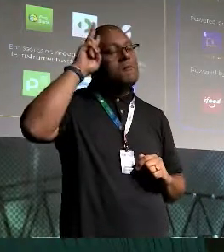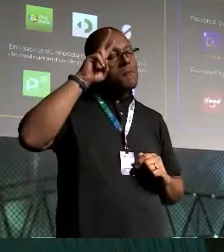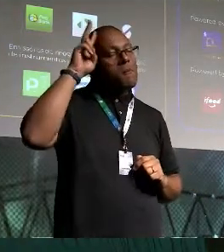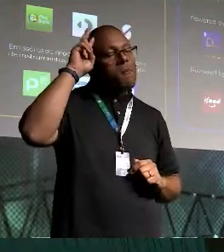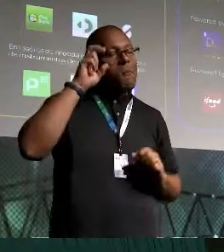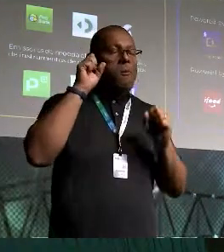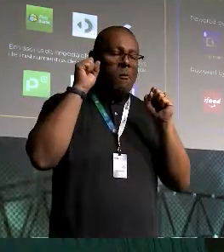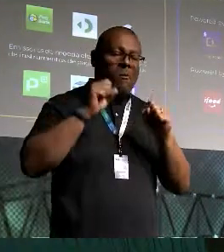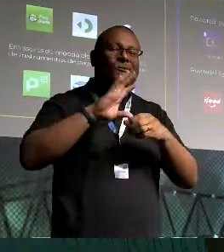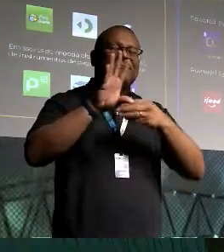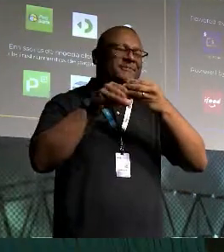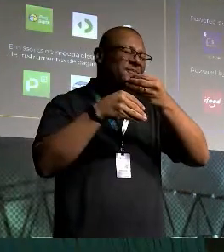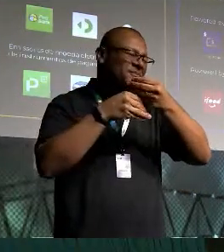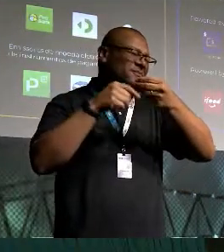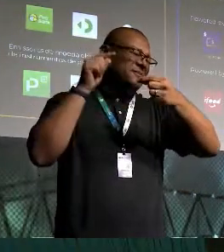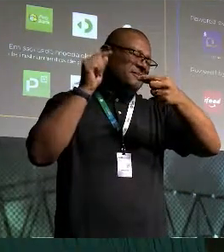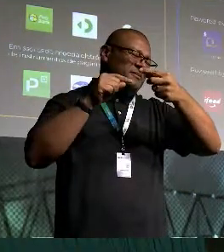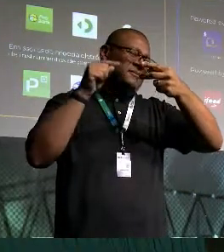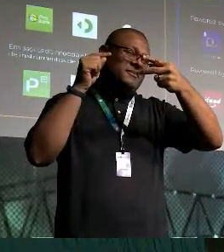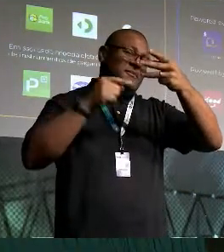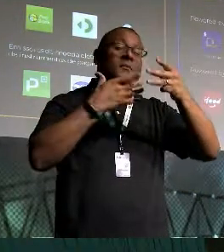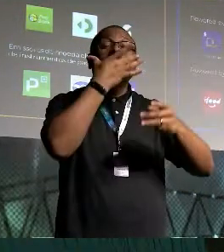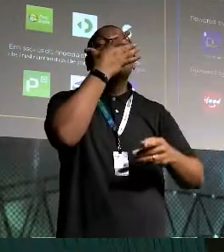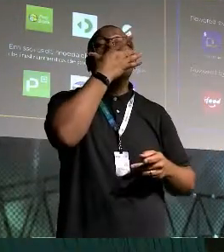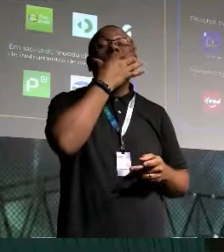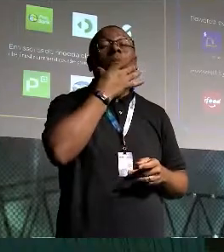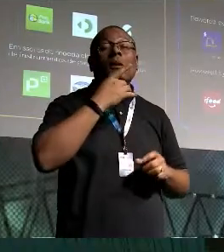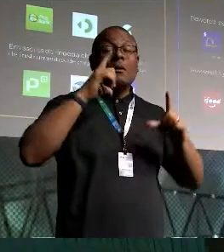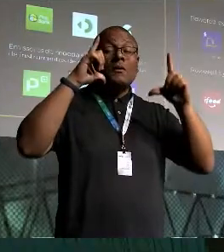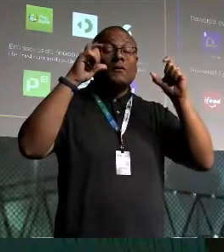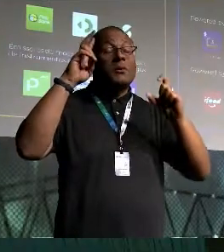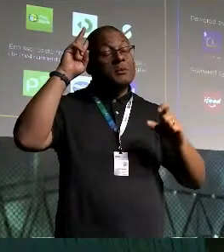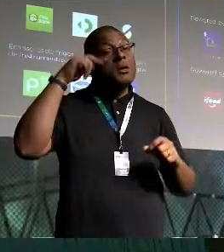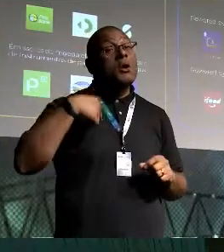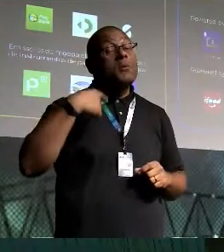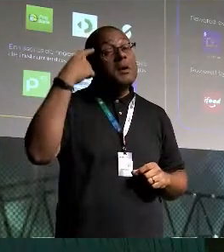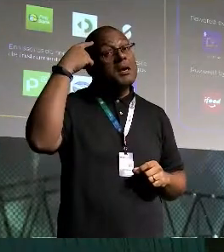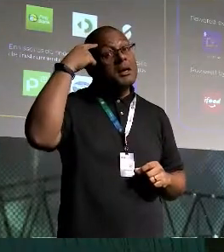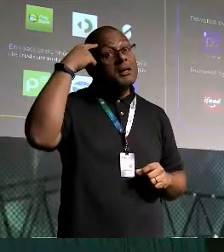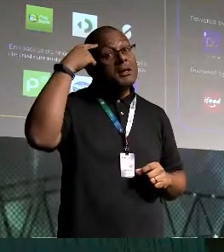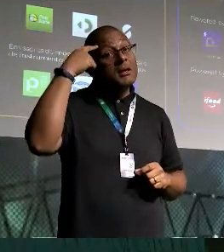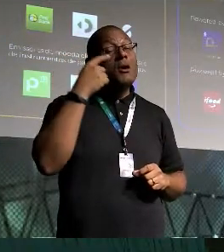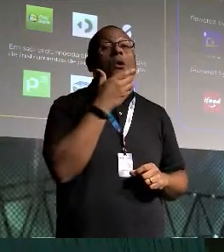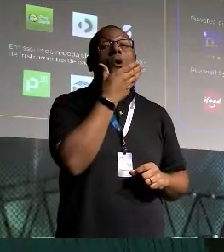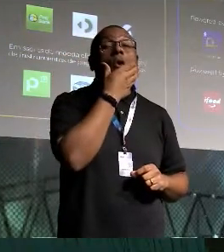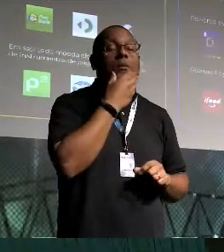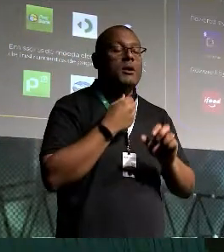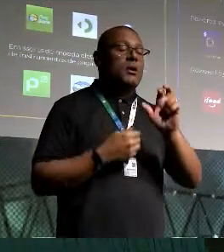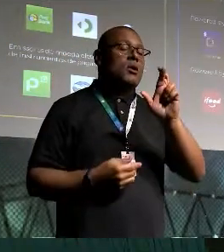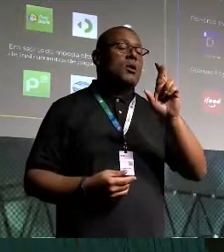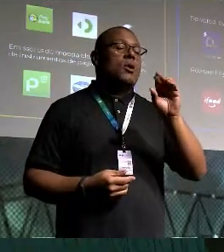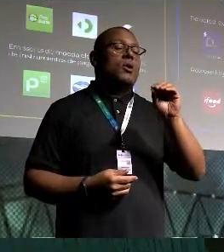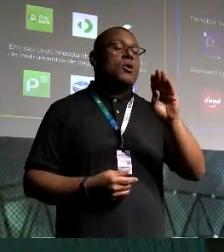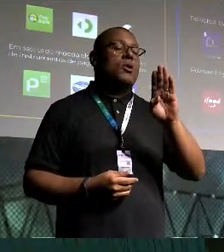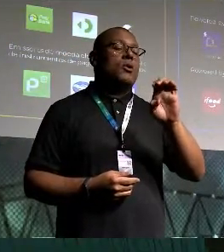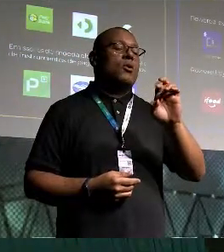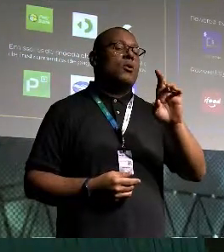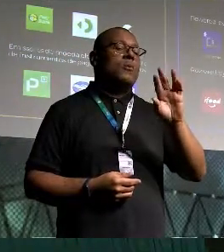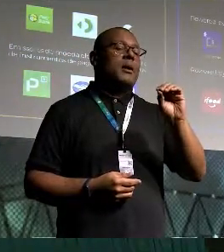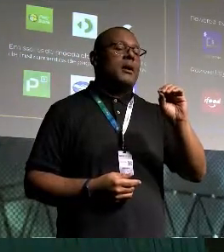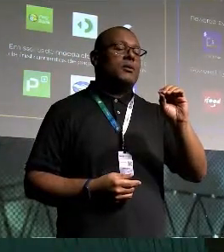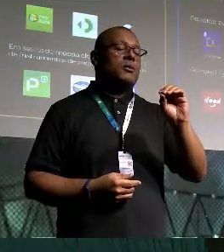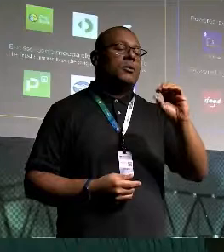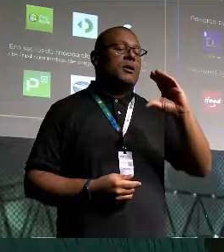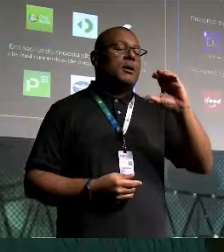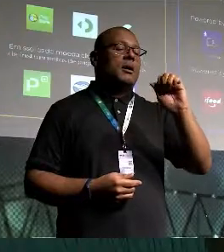história, eu poderia trazer mais e mais rostinhos aqui. Aqui eu até pensei em colocar uma foto do Roberto Campos Neto, né, o presidente atual do